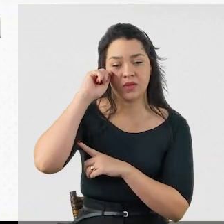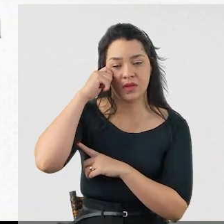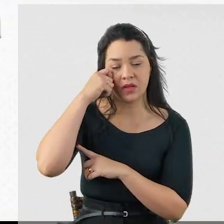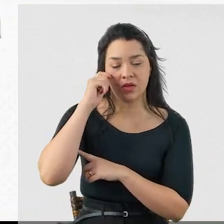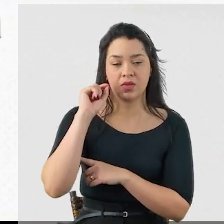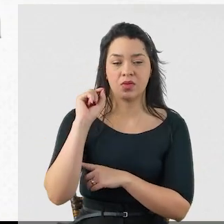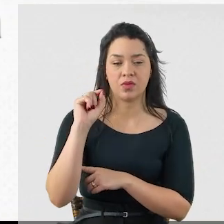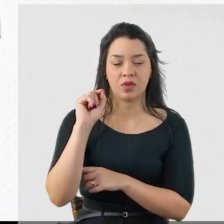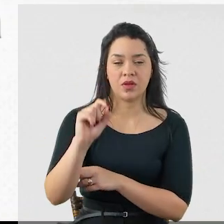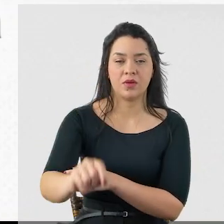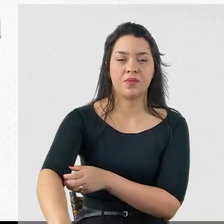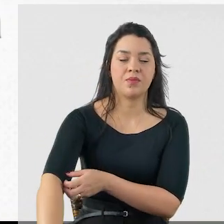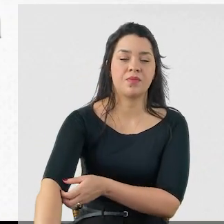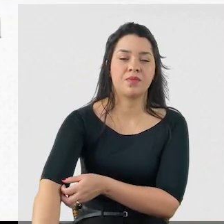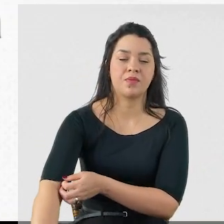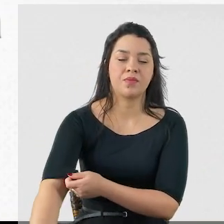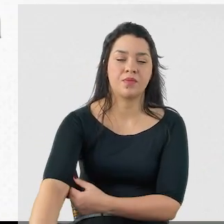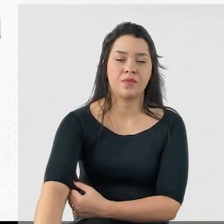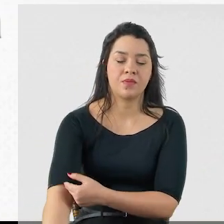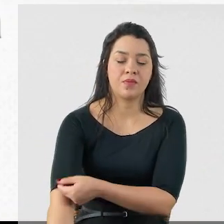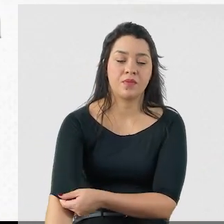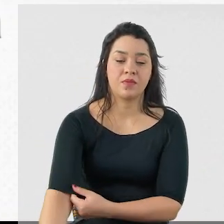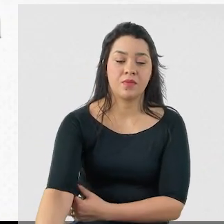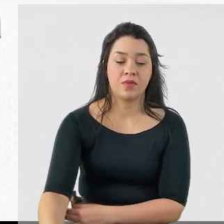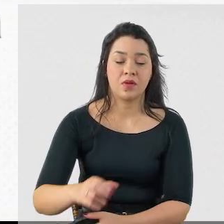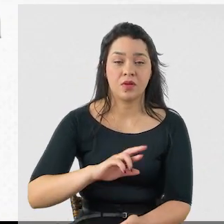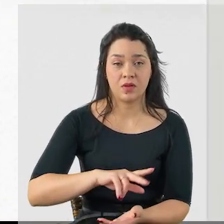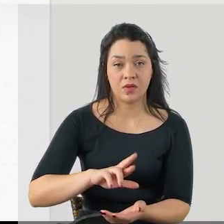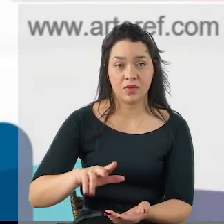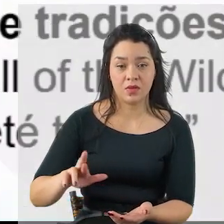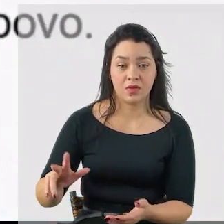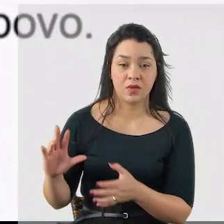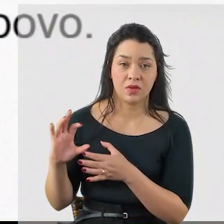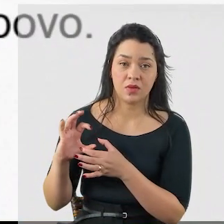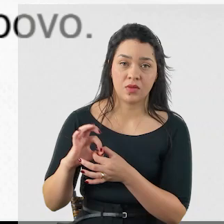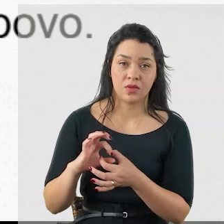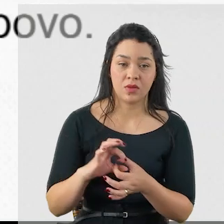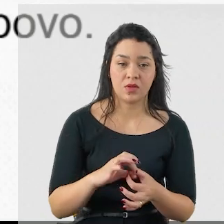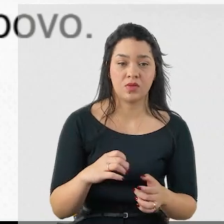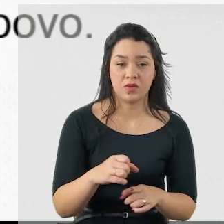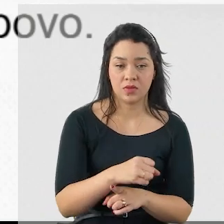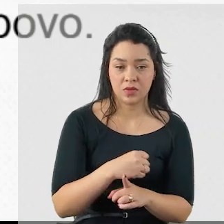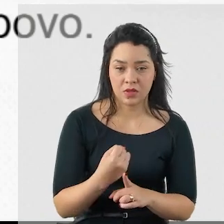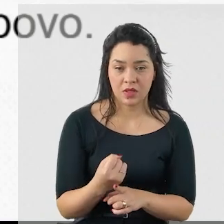artistas e intelectuais negros participam de diversos e novos contextos sociais.